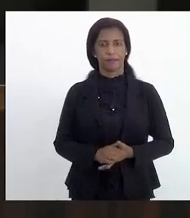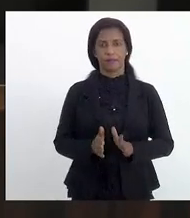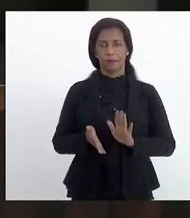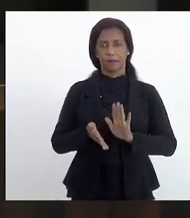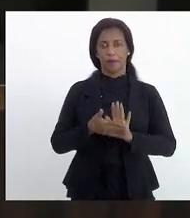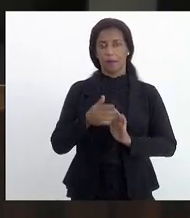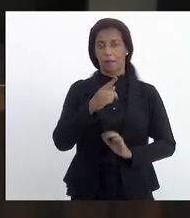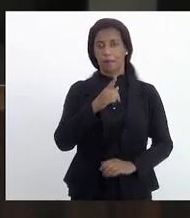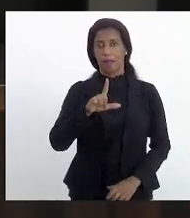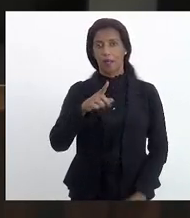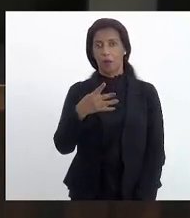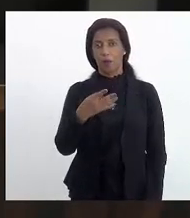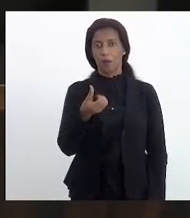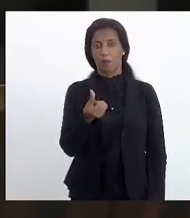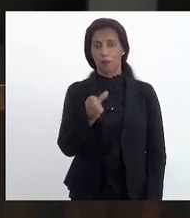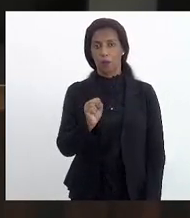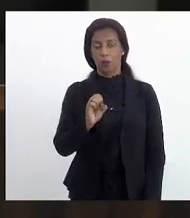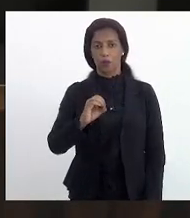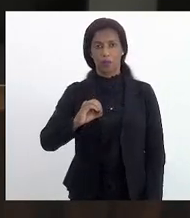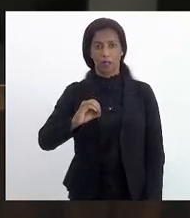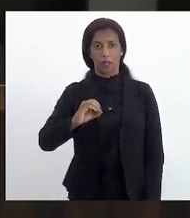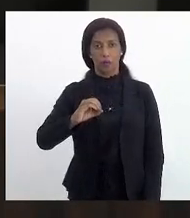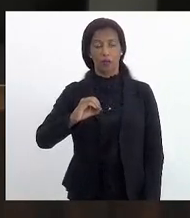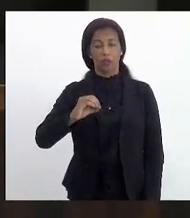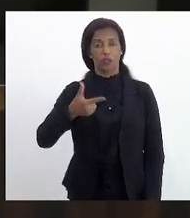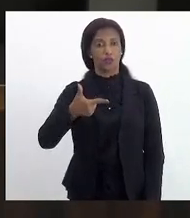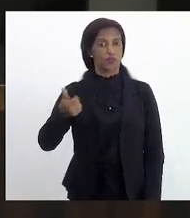de lei 4680 de 21,